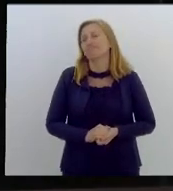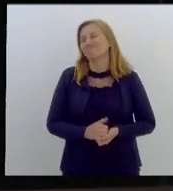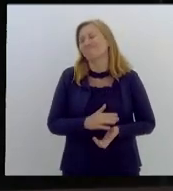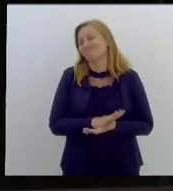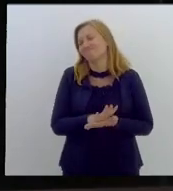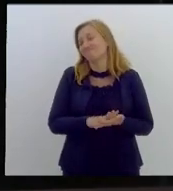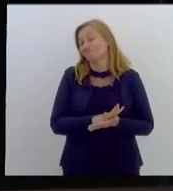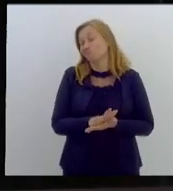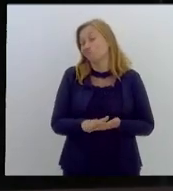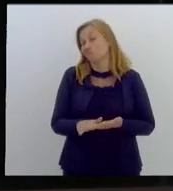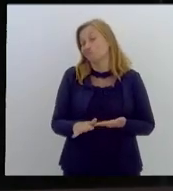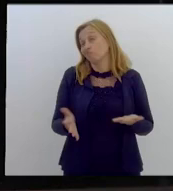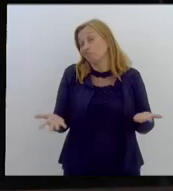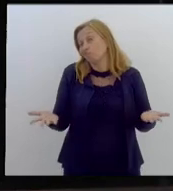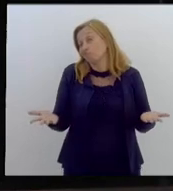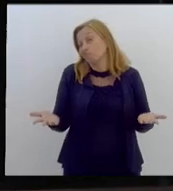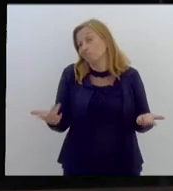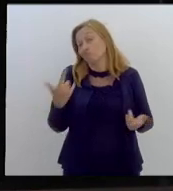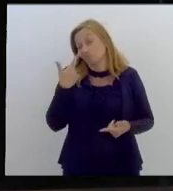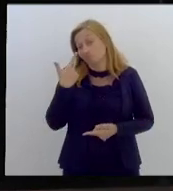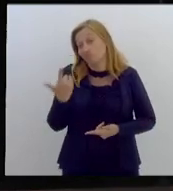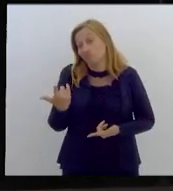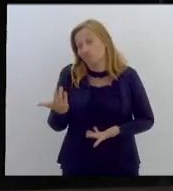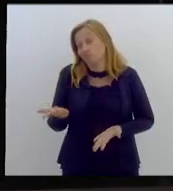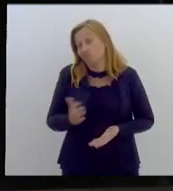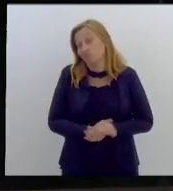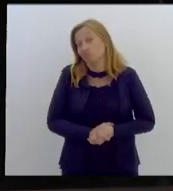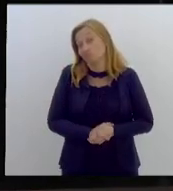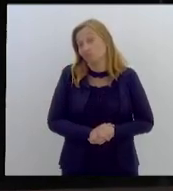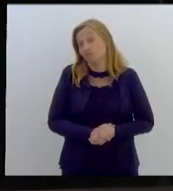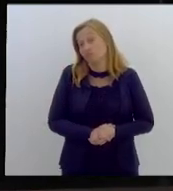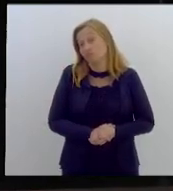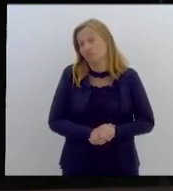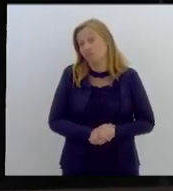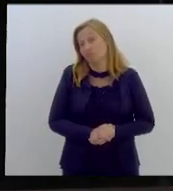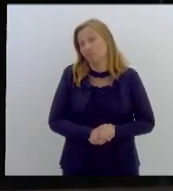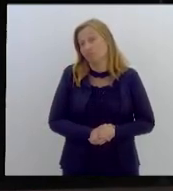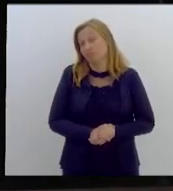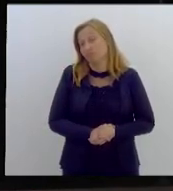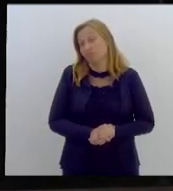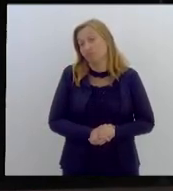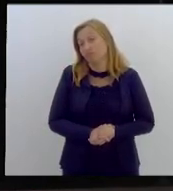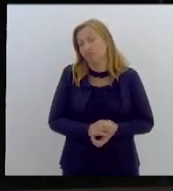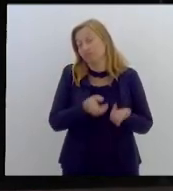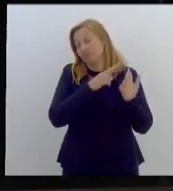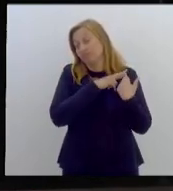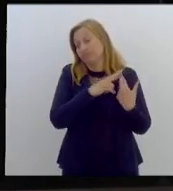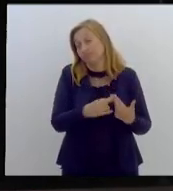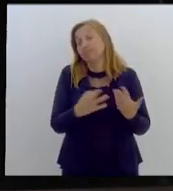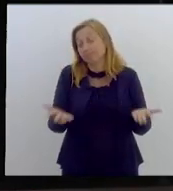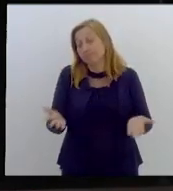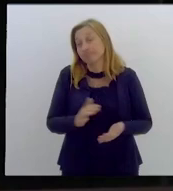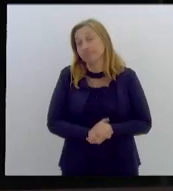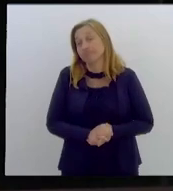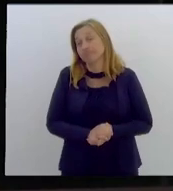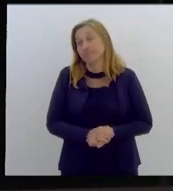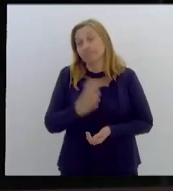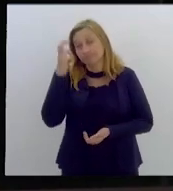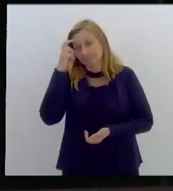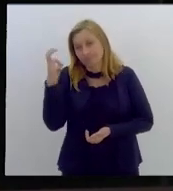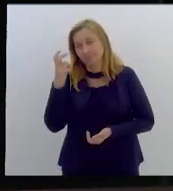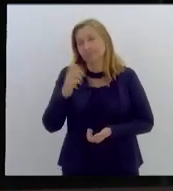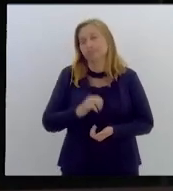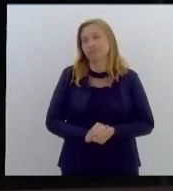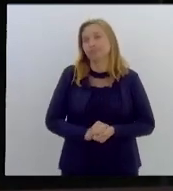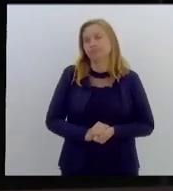disso realmente a gente vê como ressonância. A ressonância é curta, é